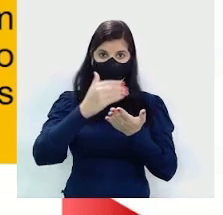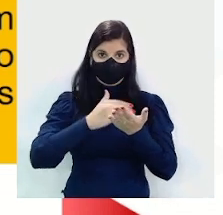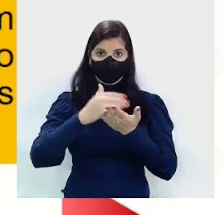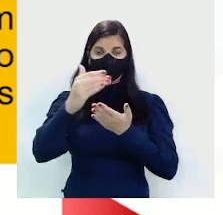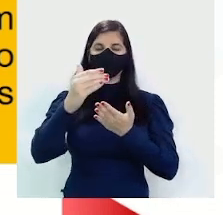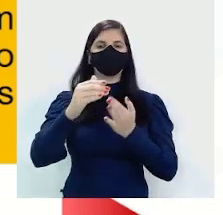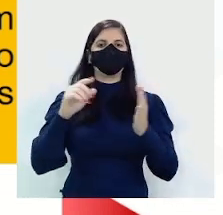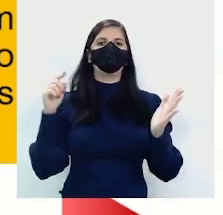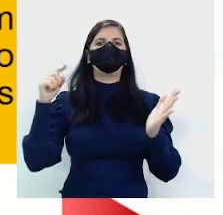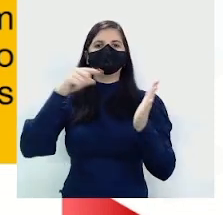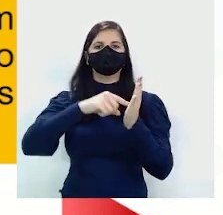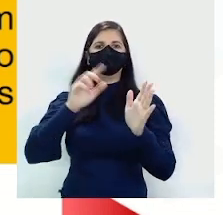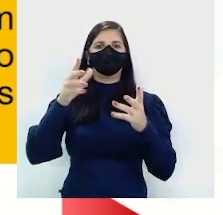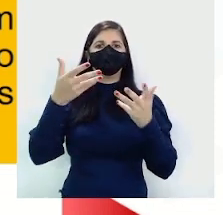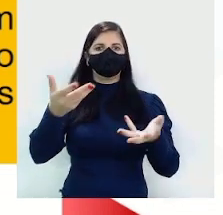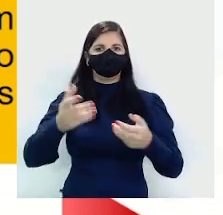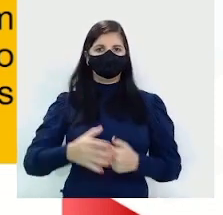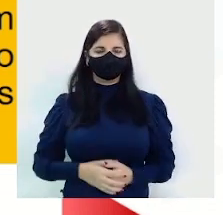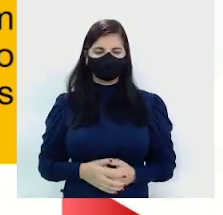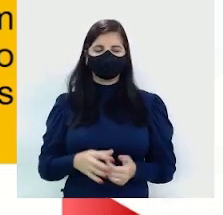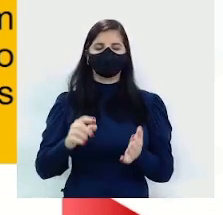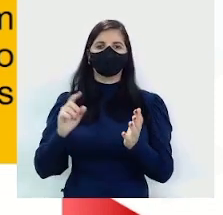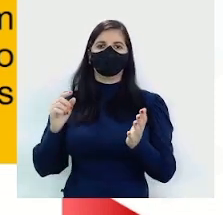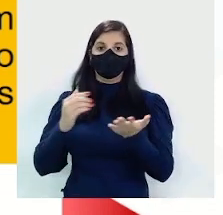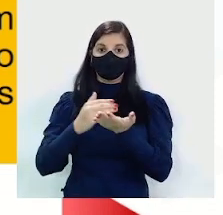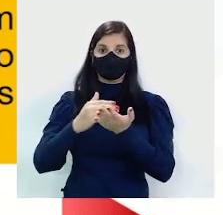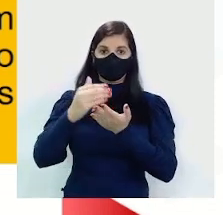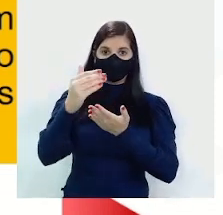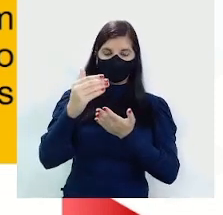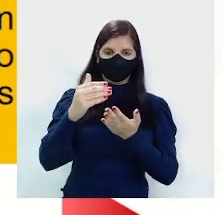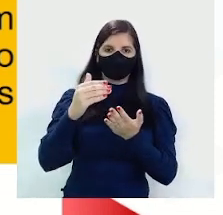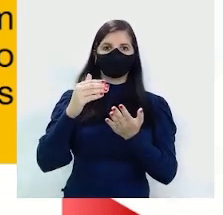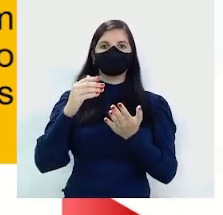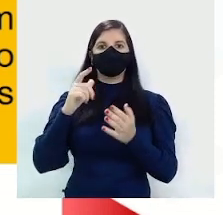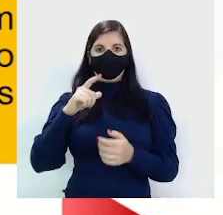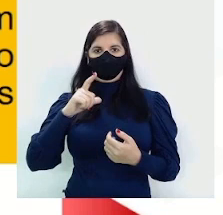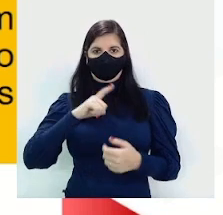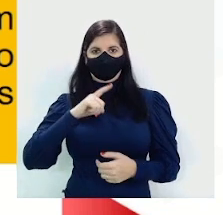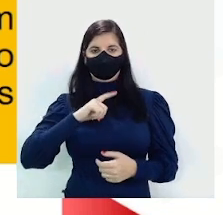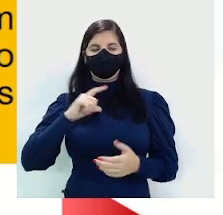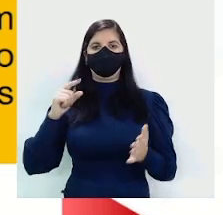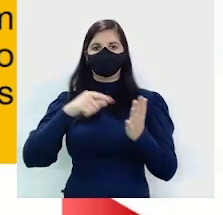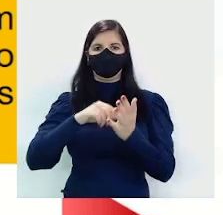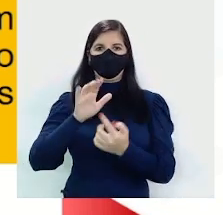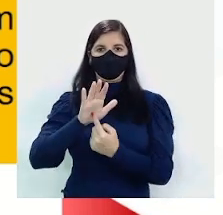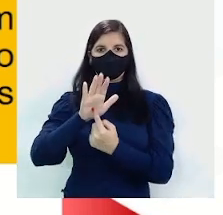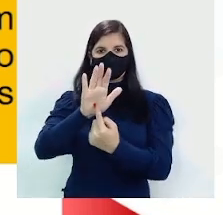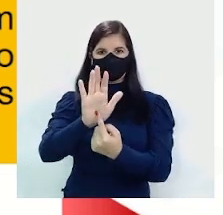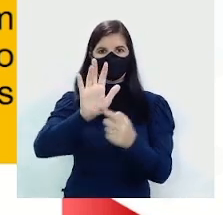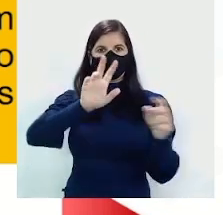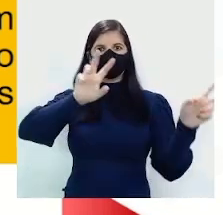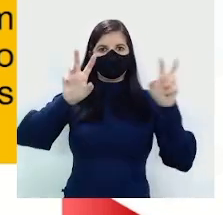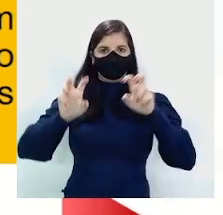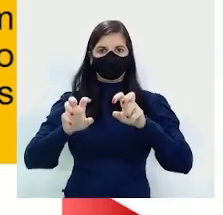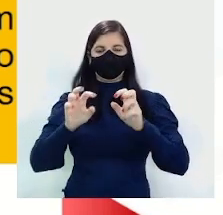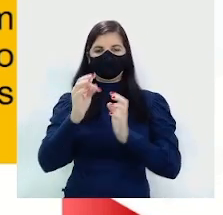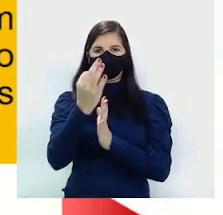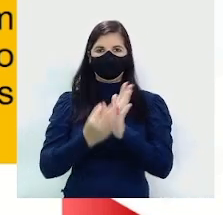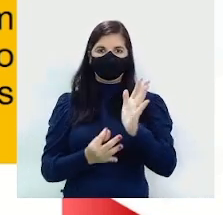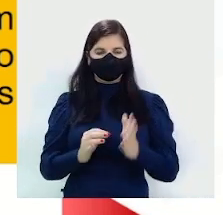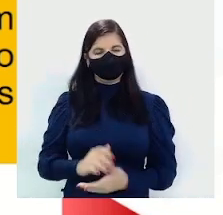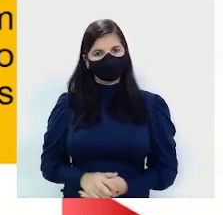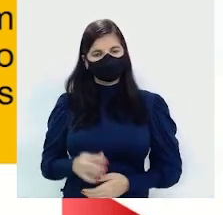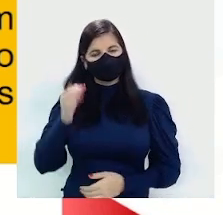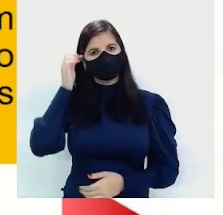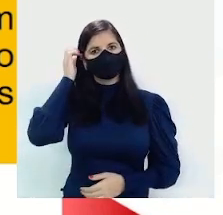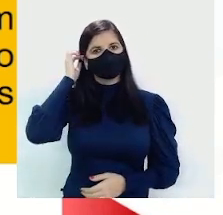é a função da introdução? A introdução, ela tem como função apresentar o assunto do texto, ou